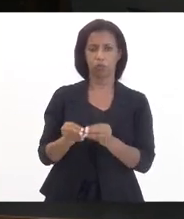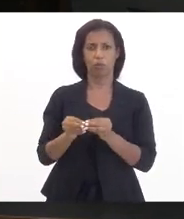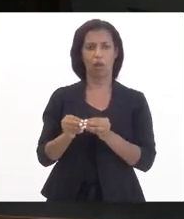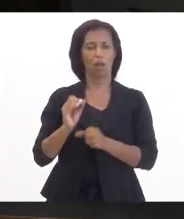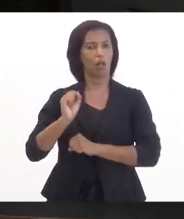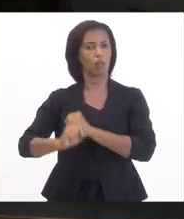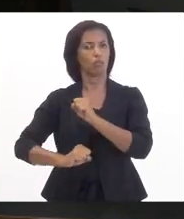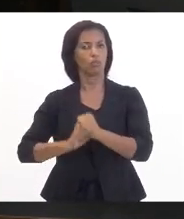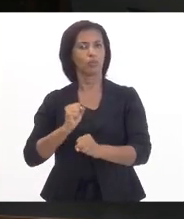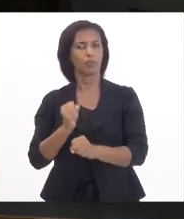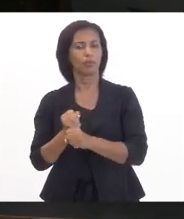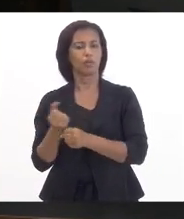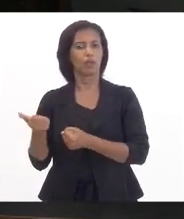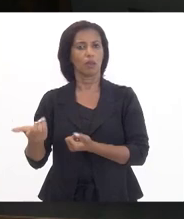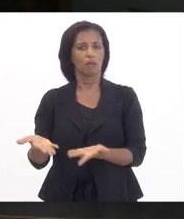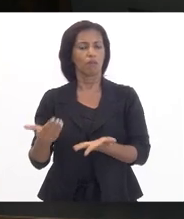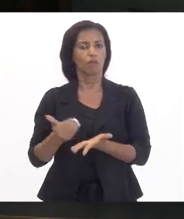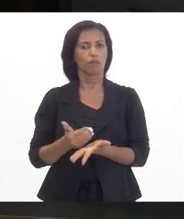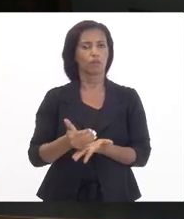que vem,